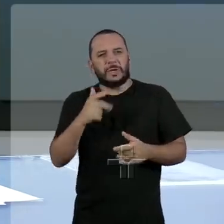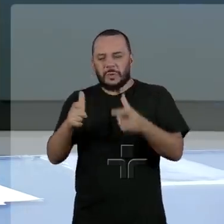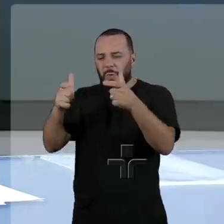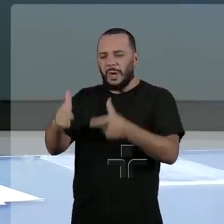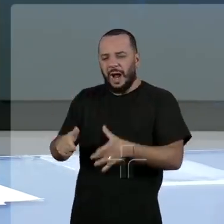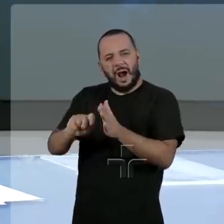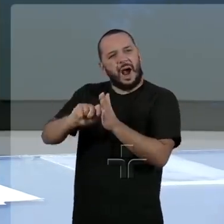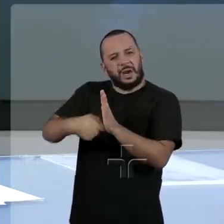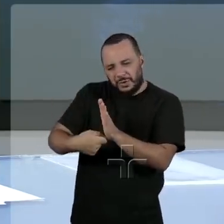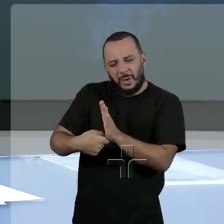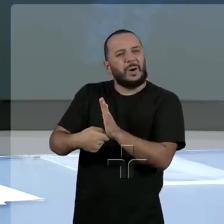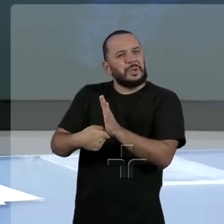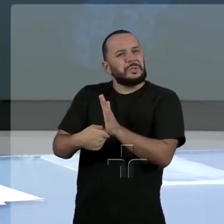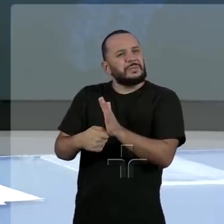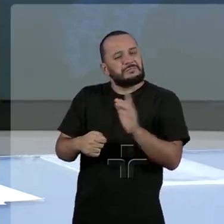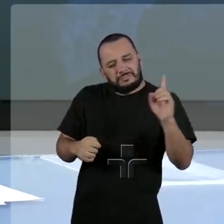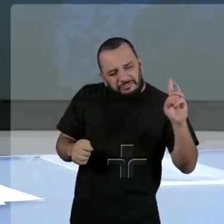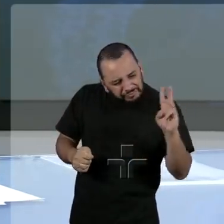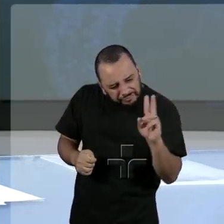né?